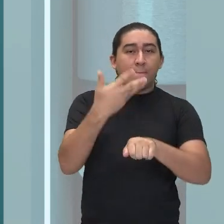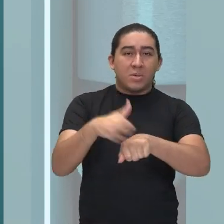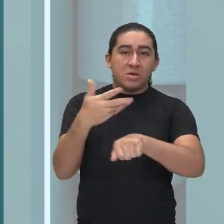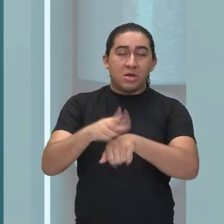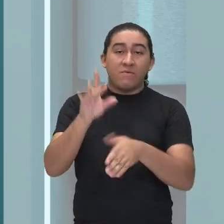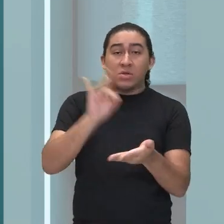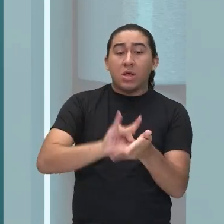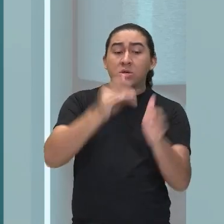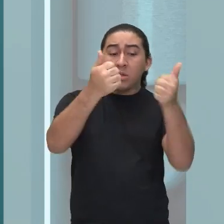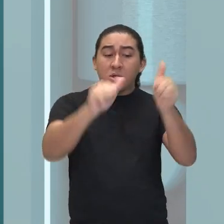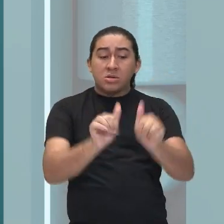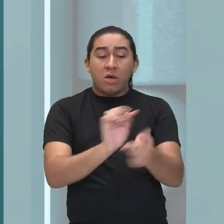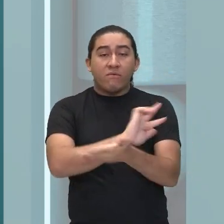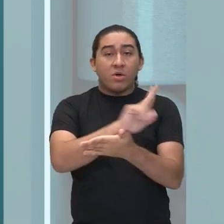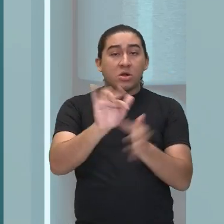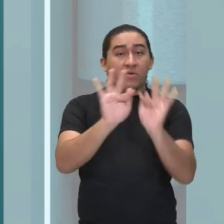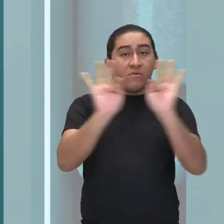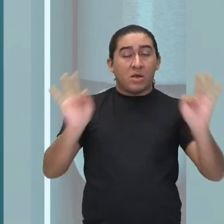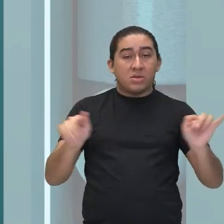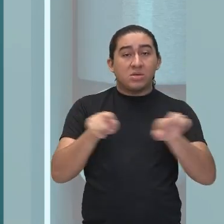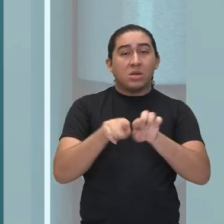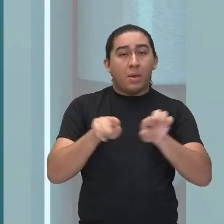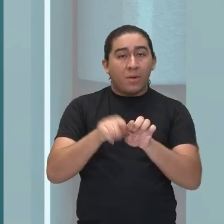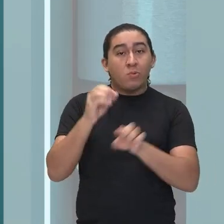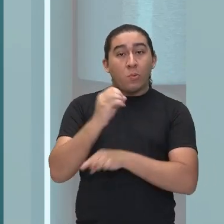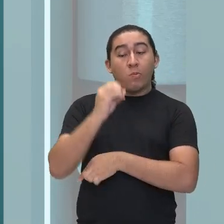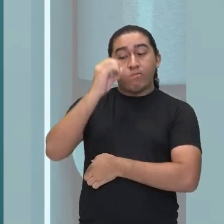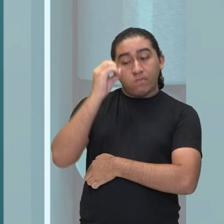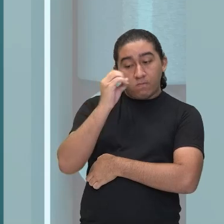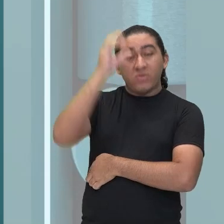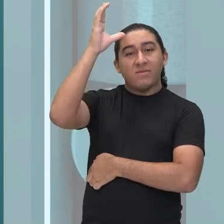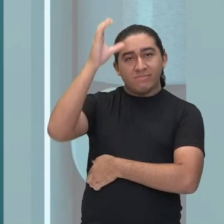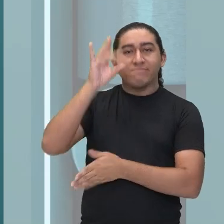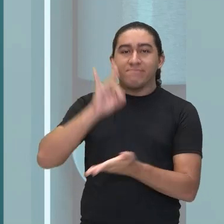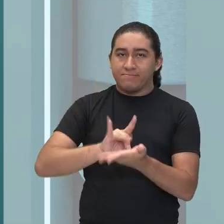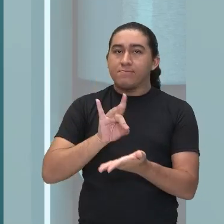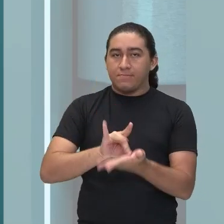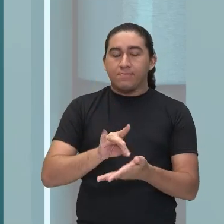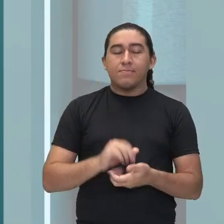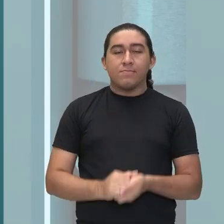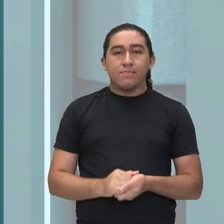bastante, analisar bastante e o conhecimento vai